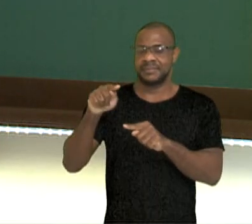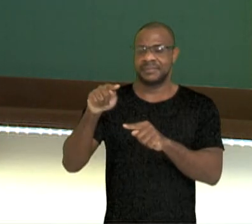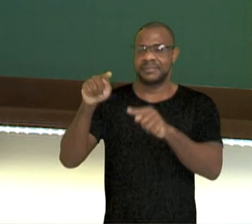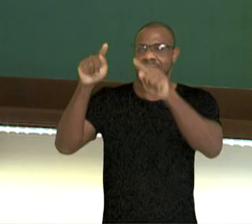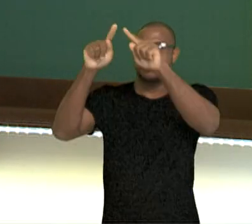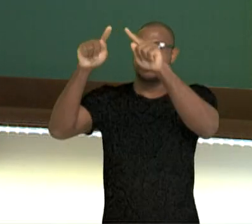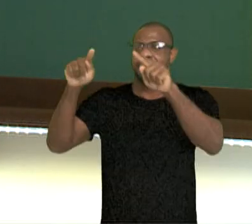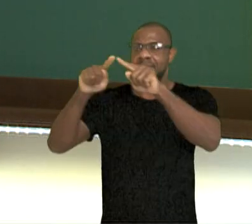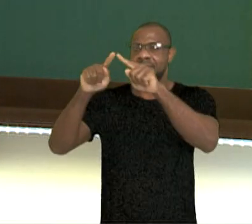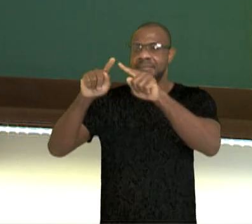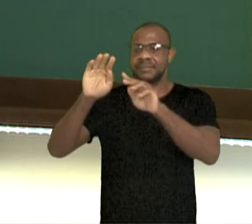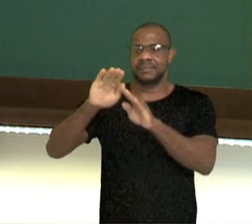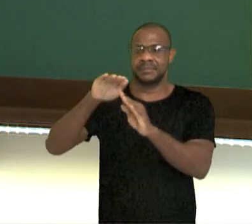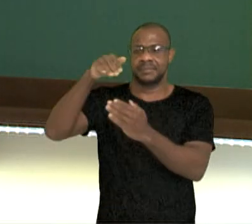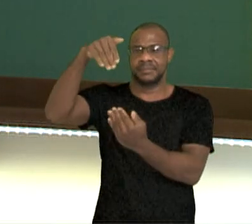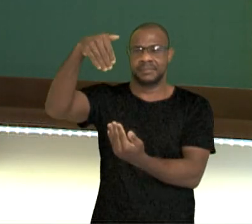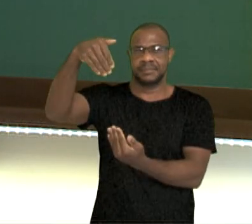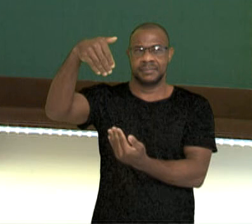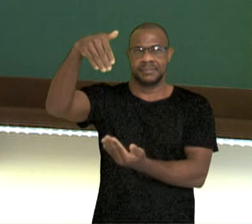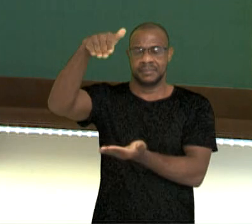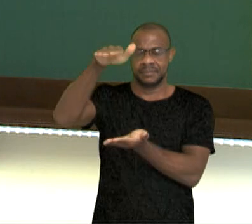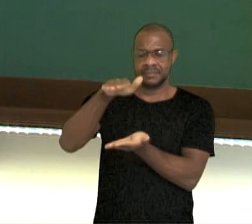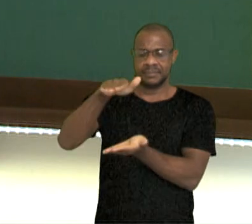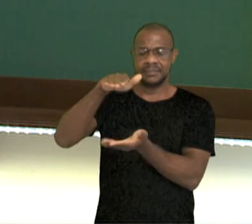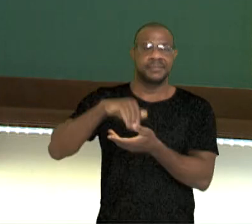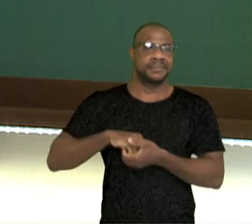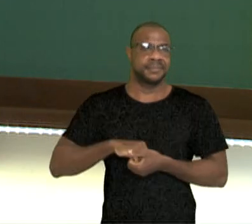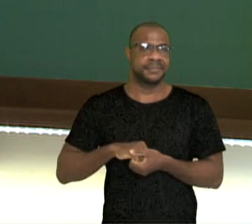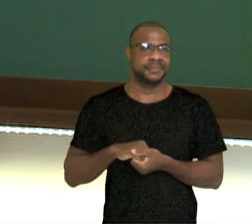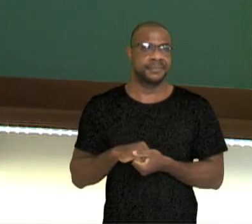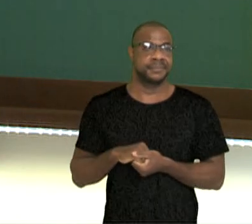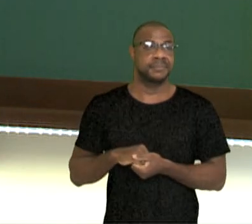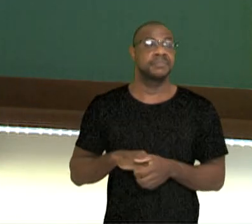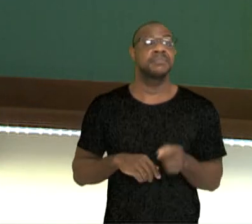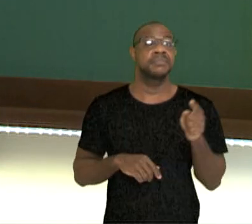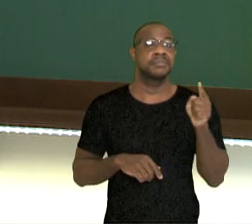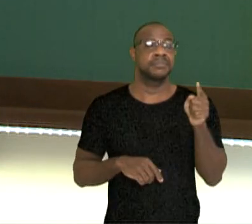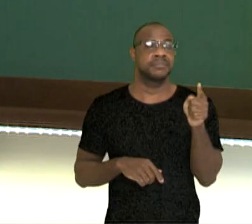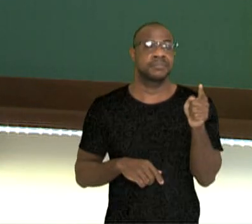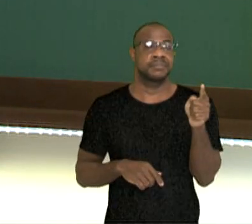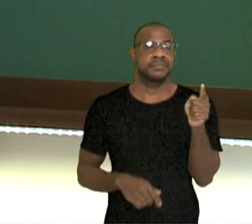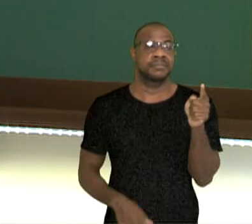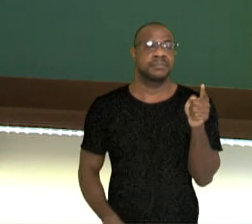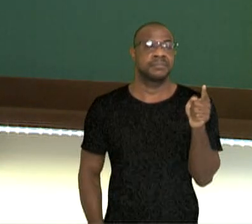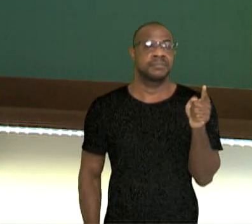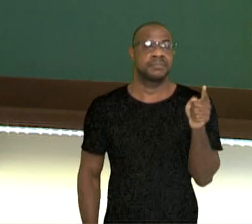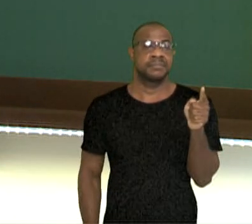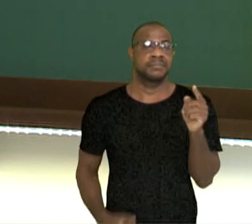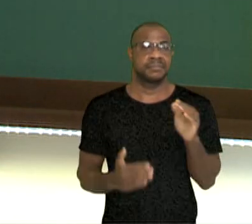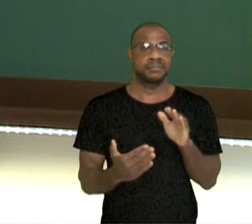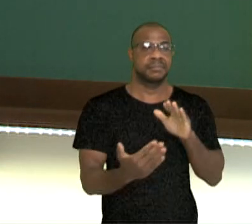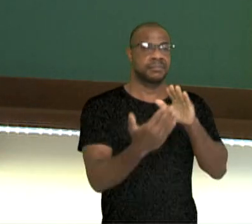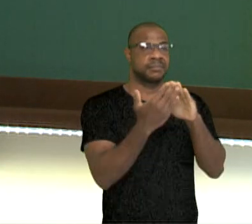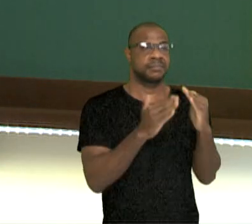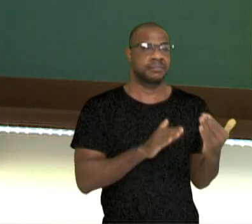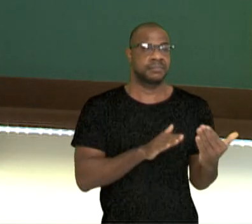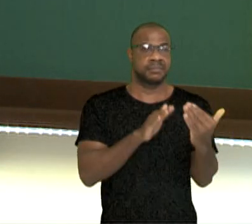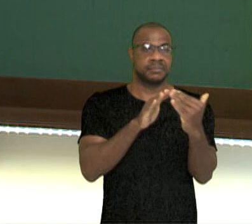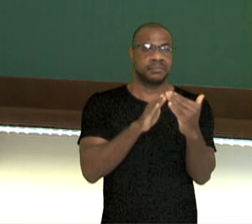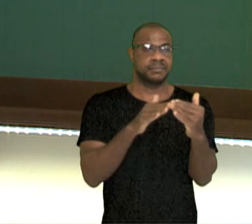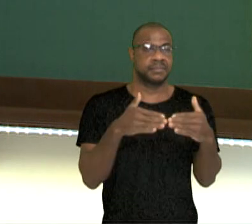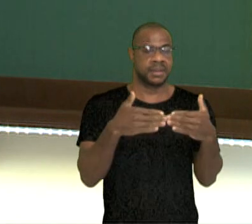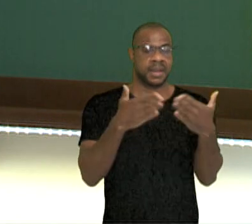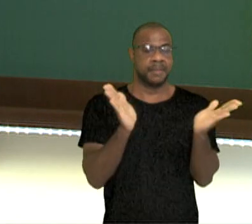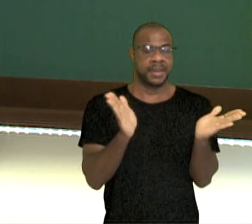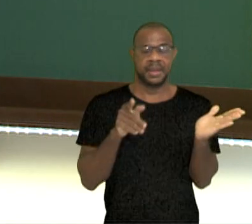para fechar. Que nem a caixa. A gente dobra. E esse aqui? Esse aqui é a pirâmide. Então, ele é